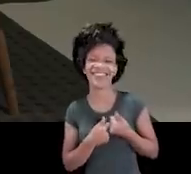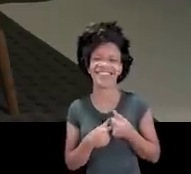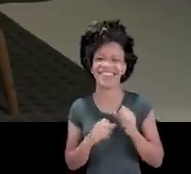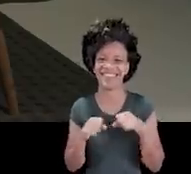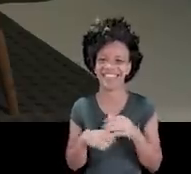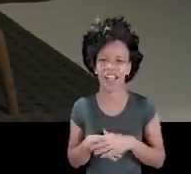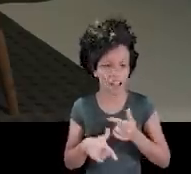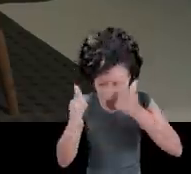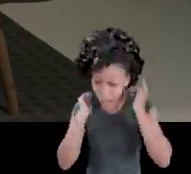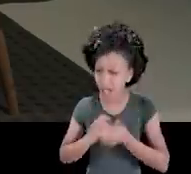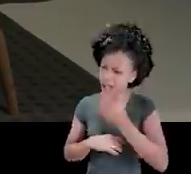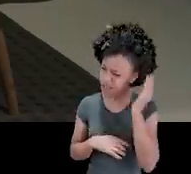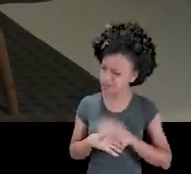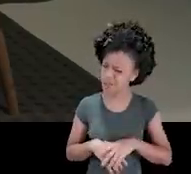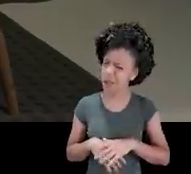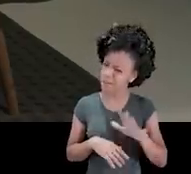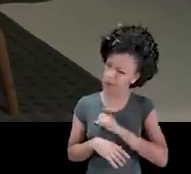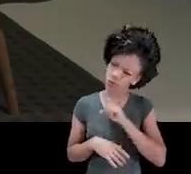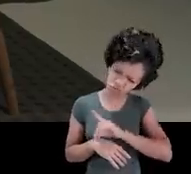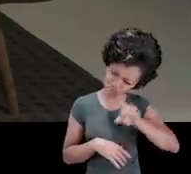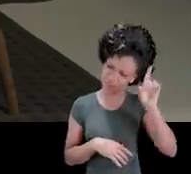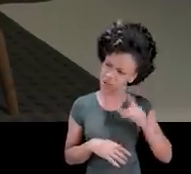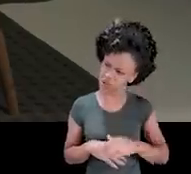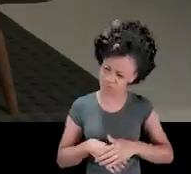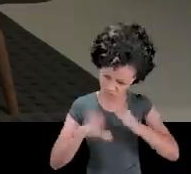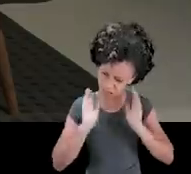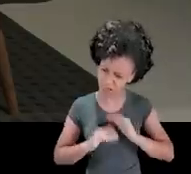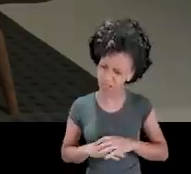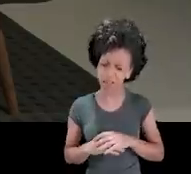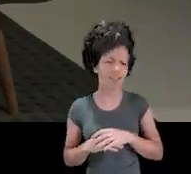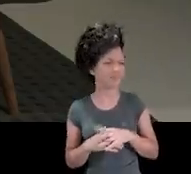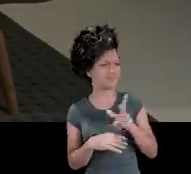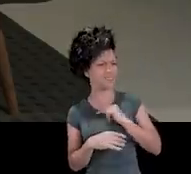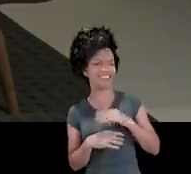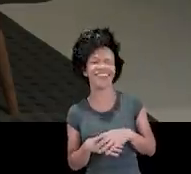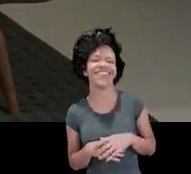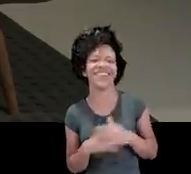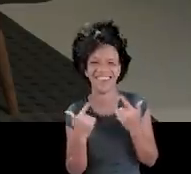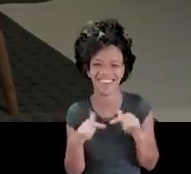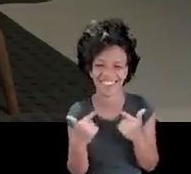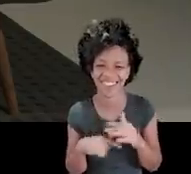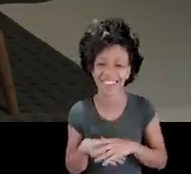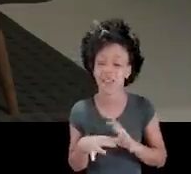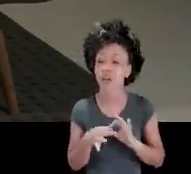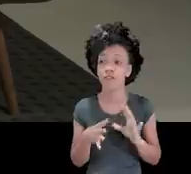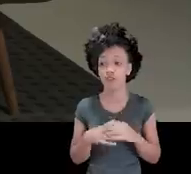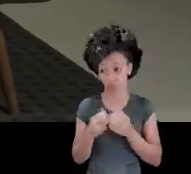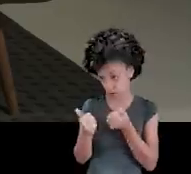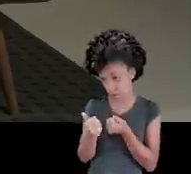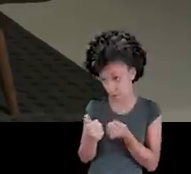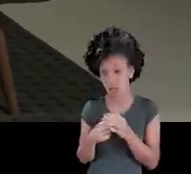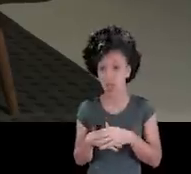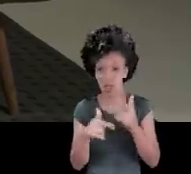Entendeu? Fala, raspa isso daí, pelo amor de Deus. Dos carecas. A igreja dos carecas. Três caras. Irmão, você já... Tem uns caras que você vê na rua que dá vontade, você fala, amigão, tudo bem? Meu